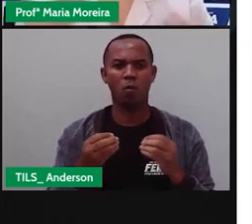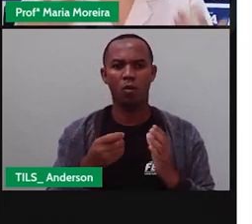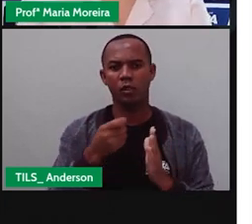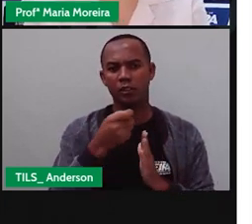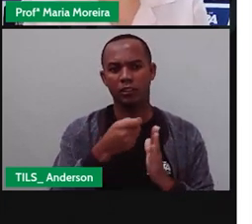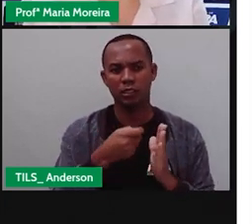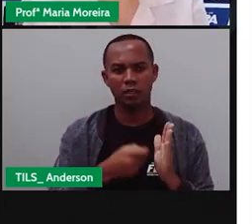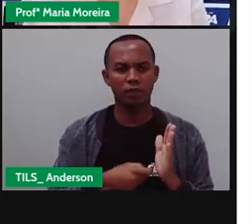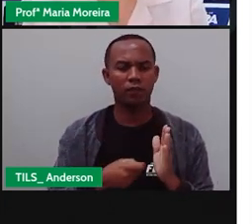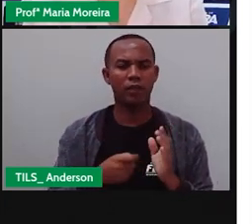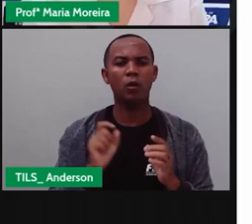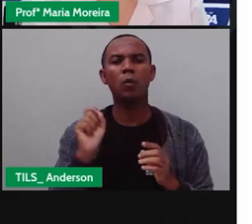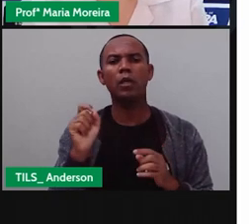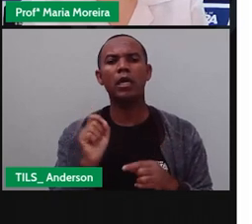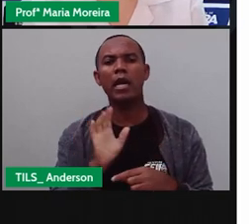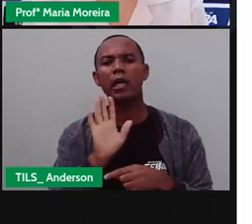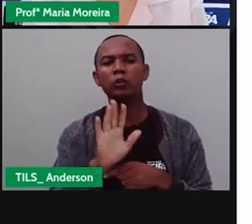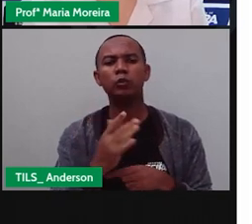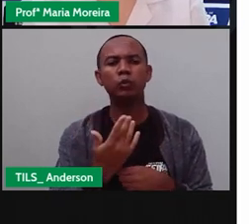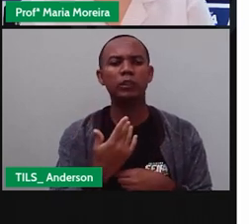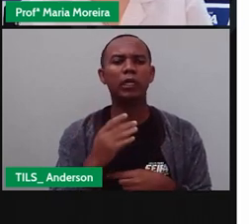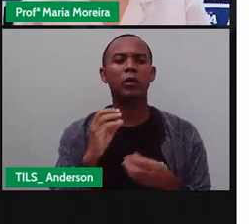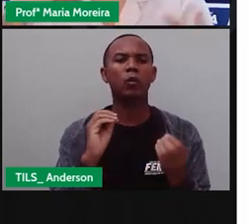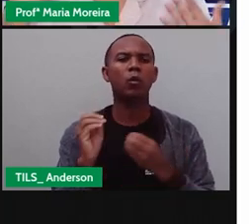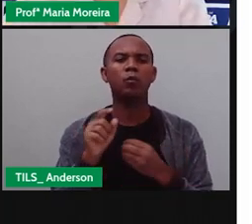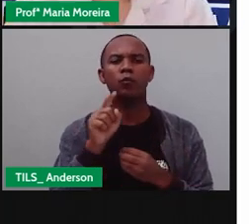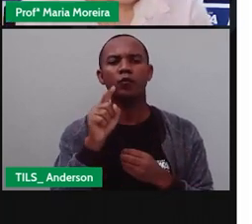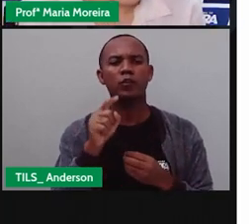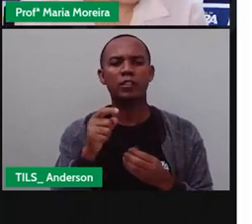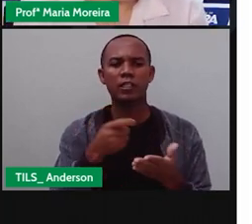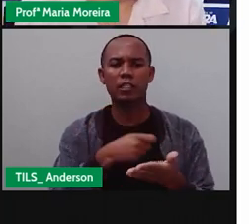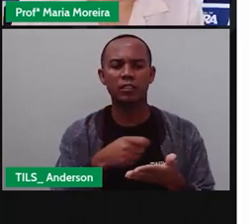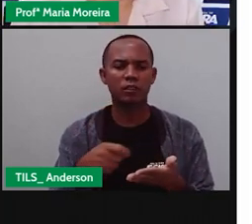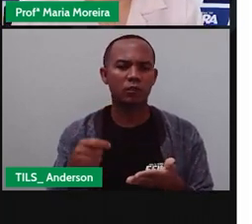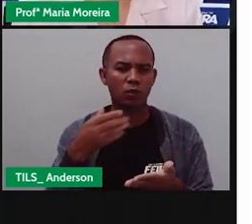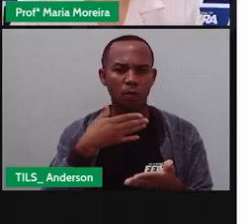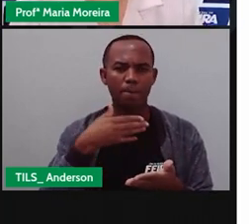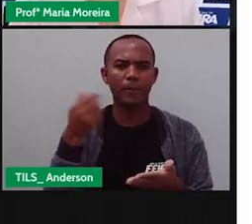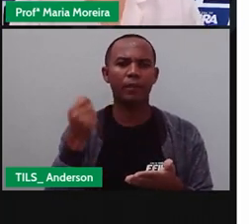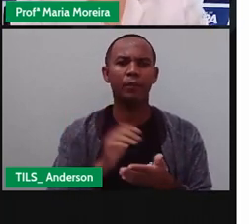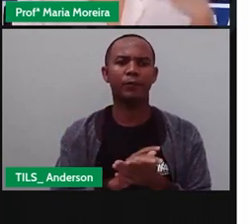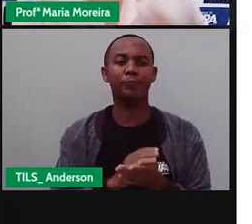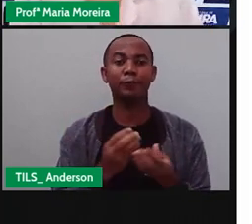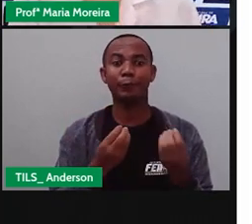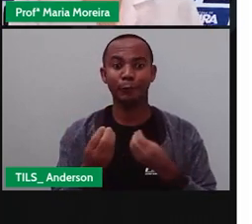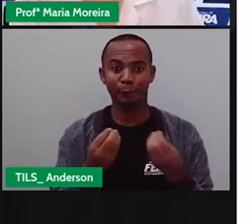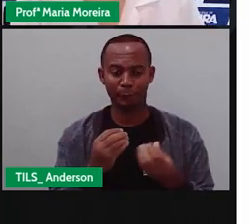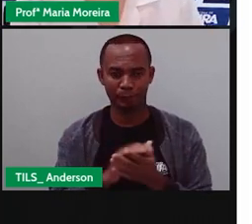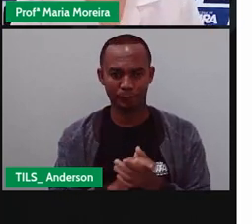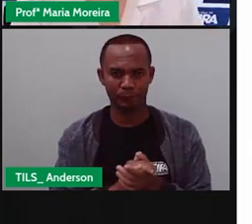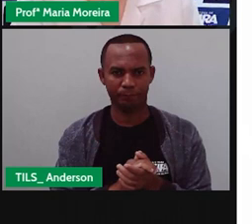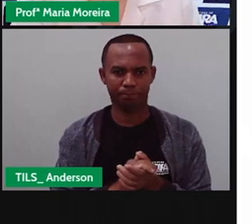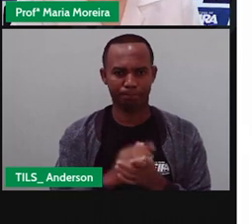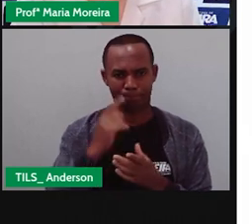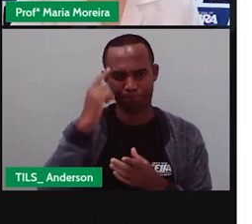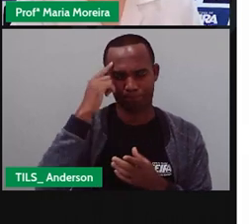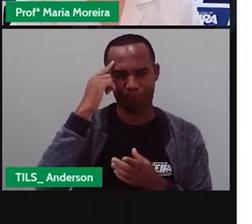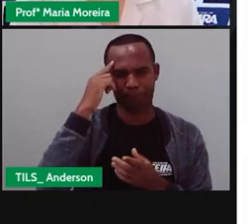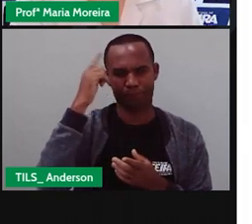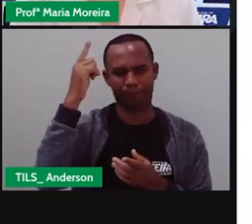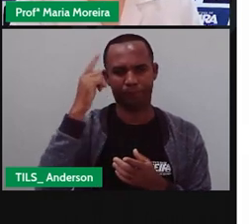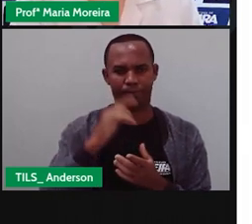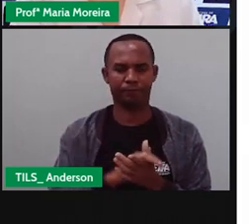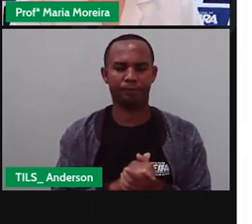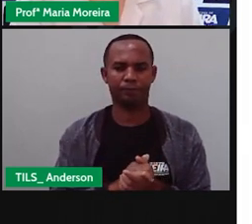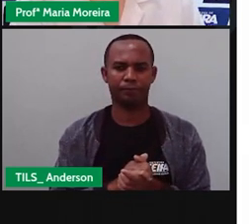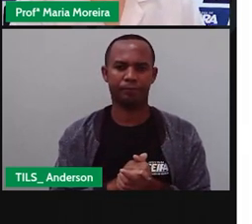irão te ajudar a se tornar um escritor melhor ainda do que o que você já é. E a gente vai trazer essas dicas aqui para vocês.